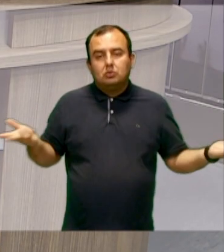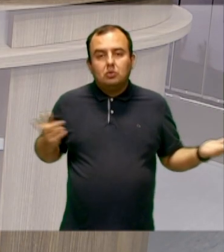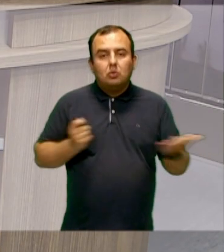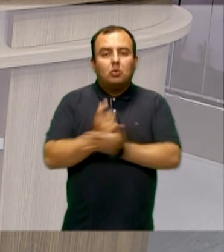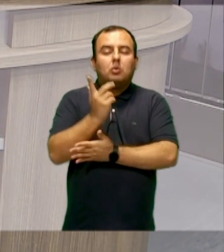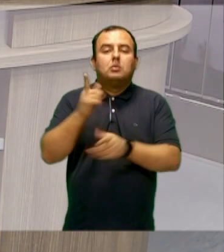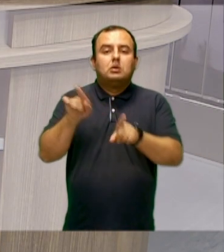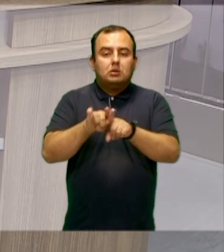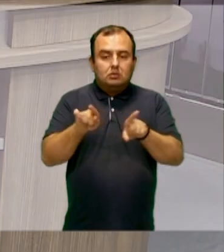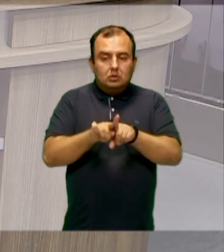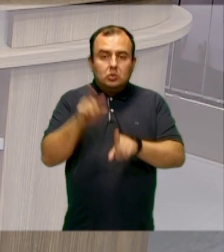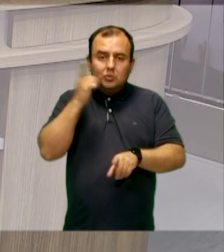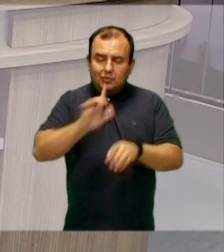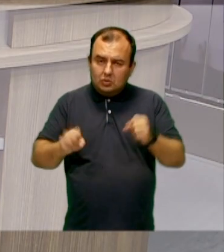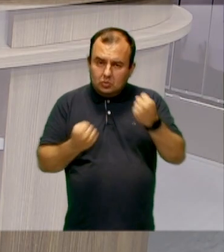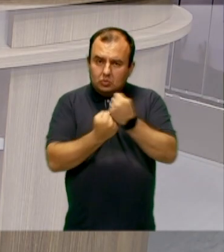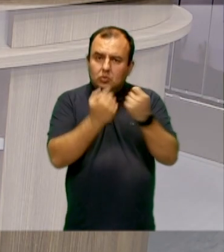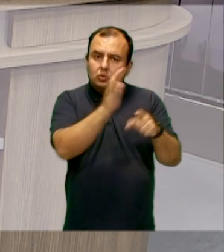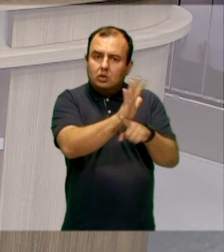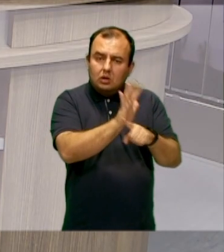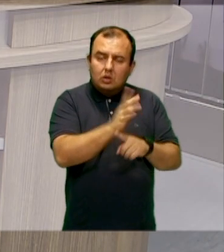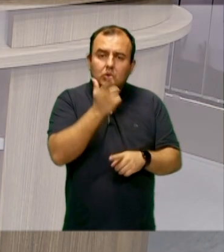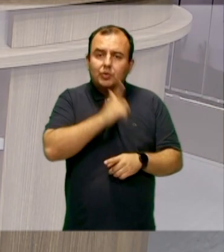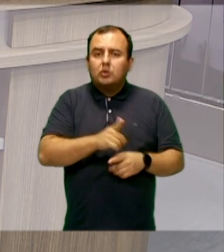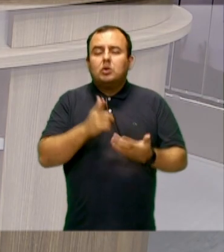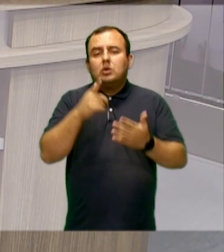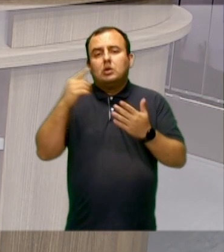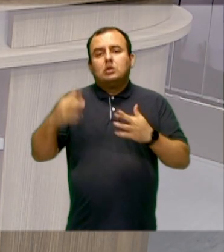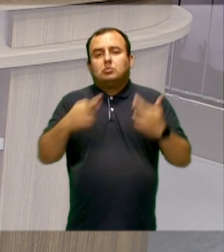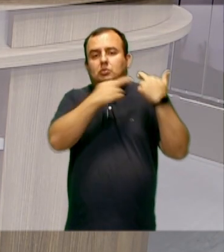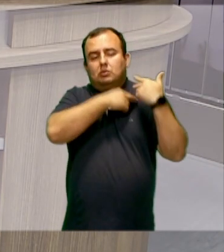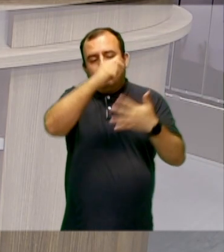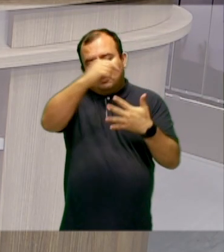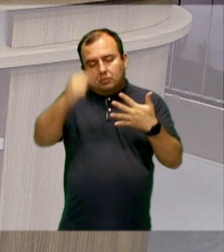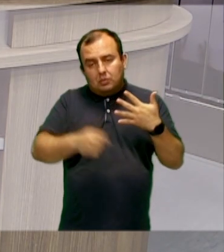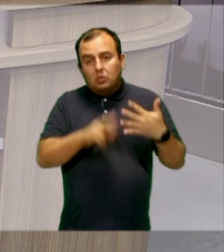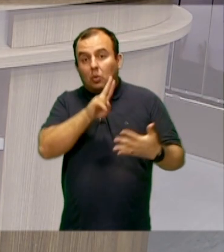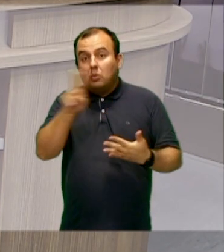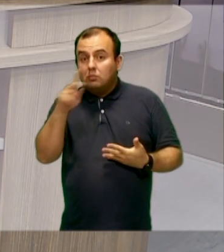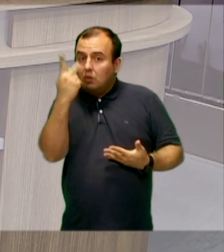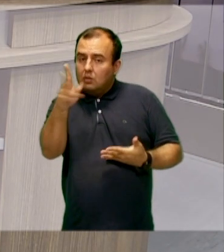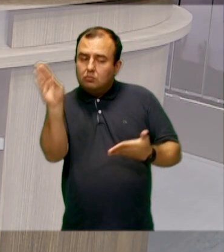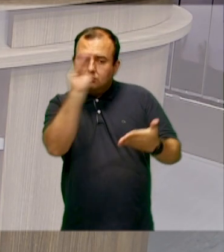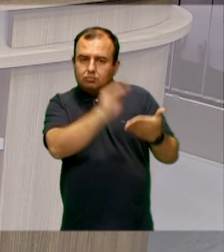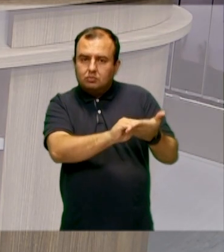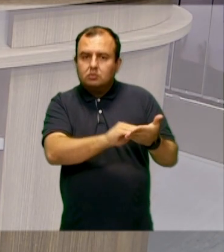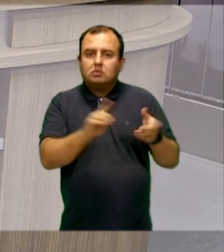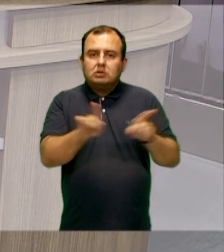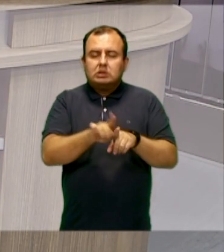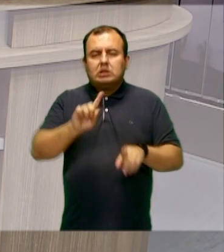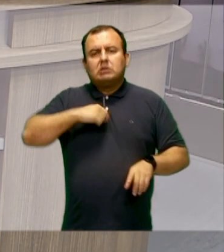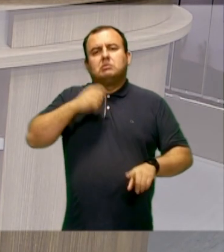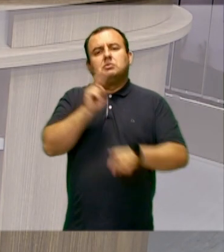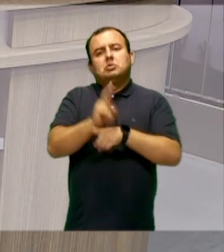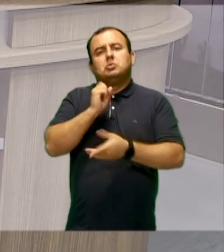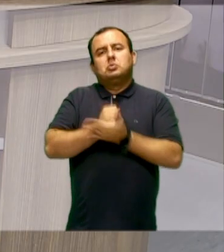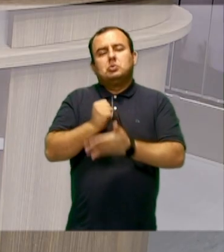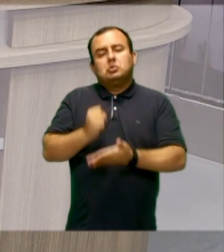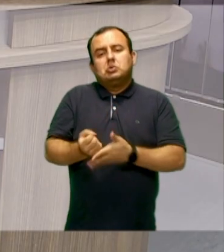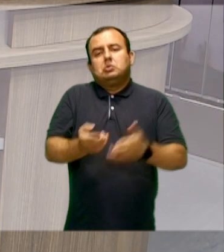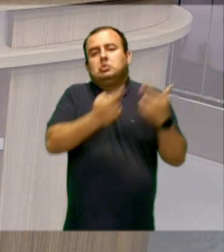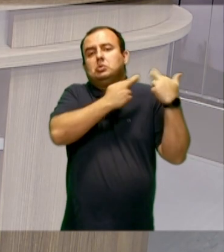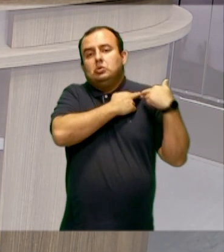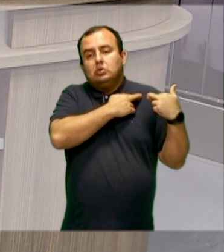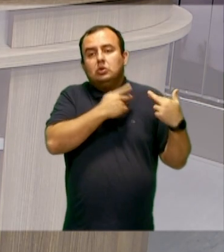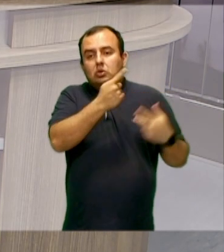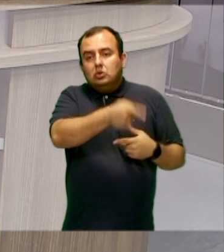algo. Consegue auxiliar? Consigo. A gente passa quais são as responsabilidades. Está colocando seu nome ali. Então, não é simplesmente, sou fiscal do contrato. Não, as responsabilidades que você